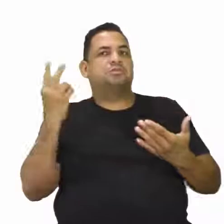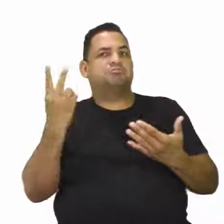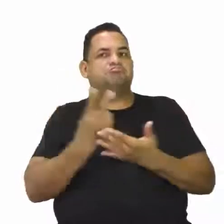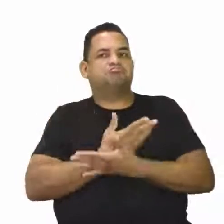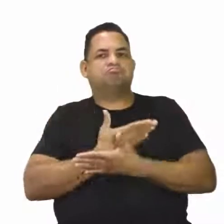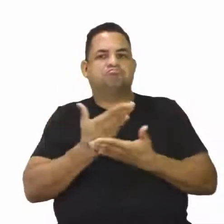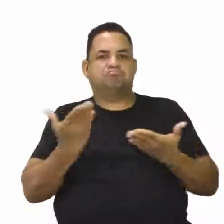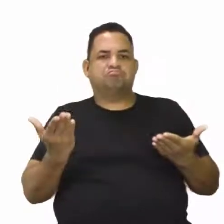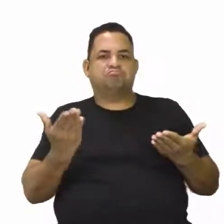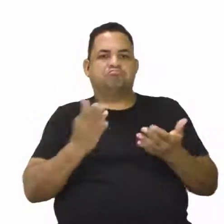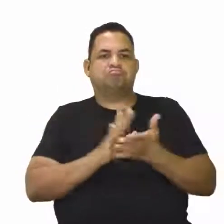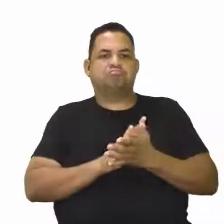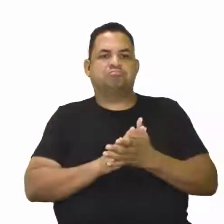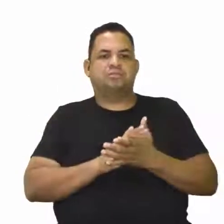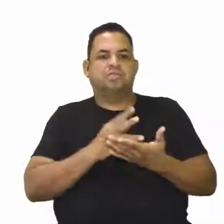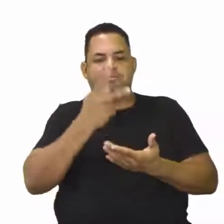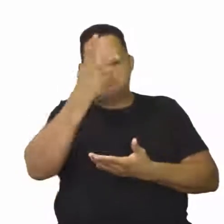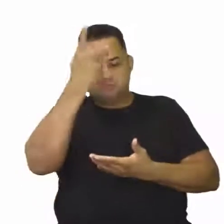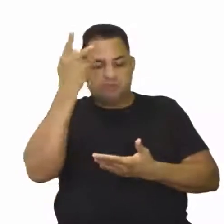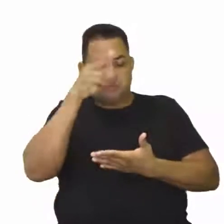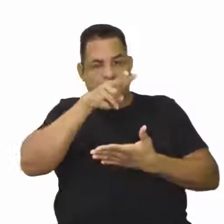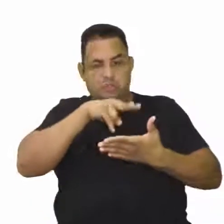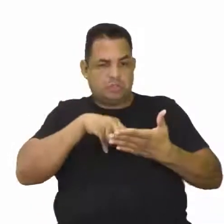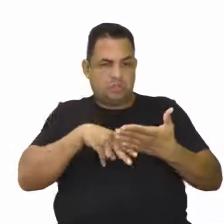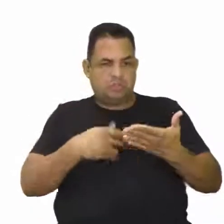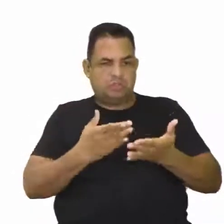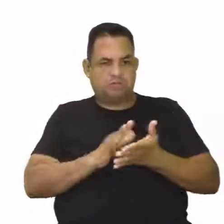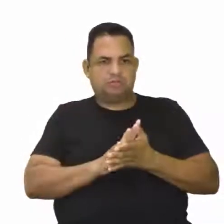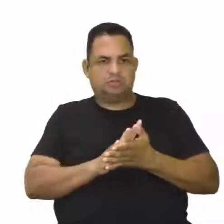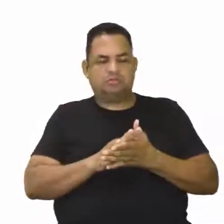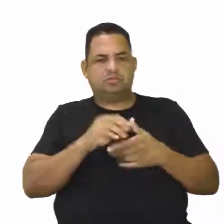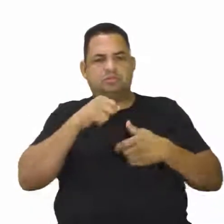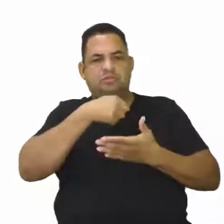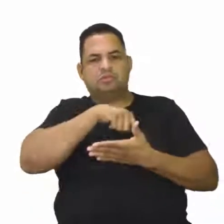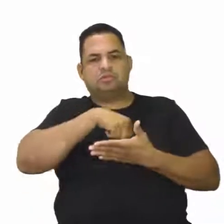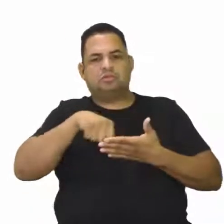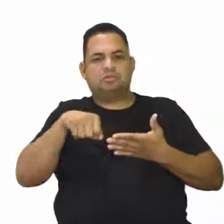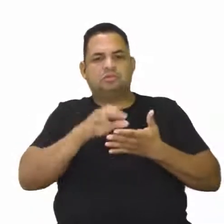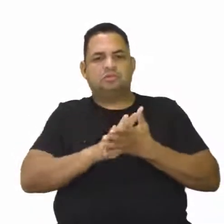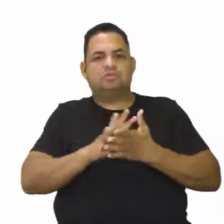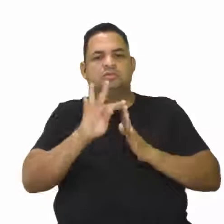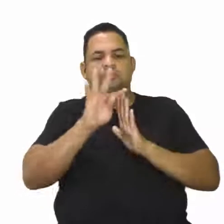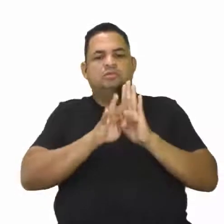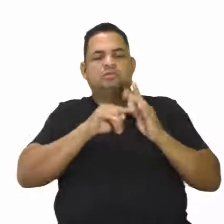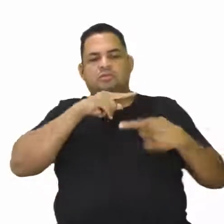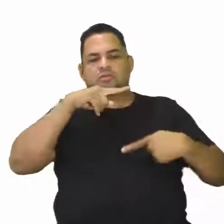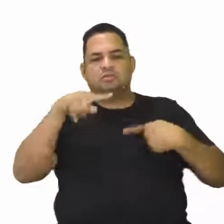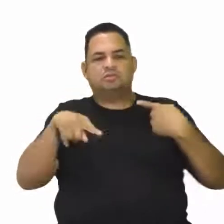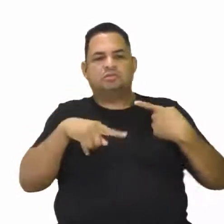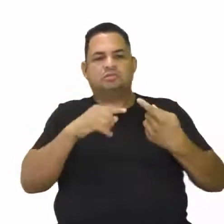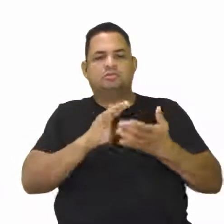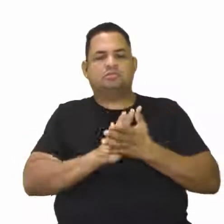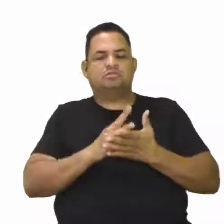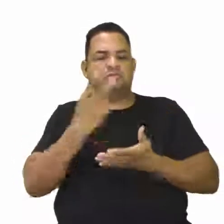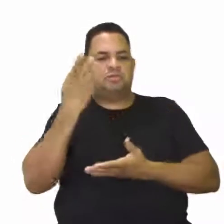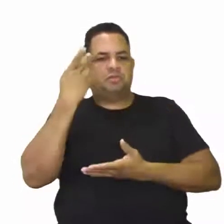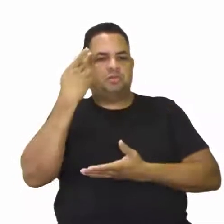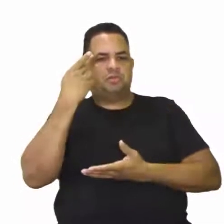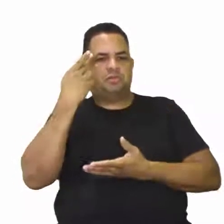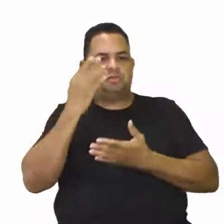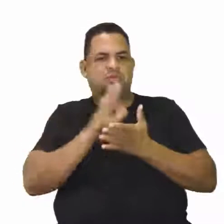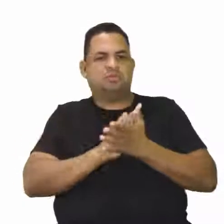circunstância ao leitor. Trata-se de uma produção textual objetiva e normalmente